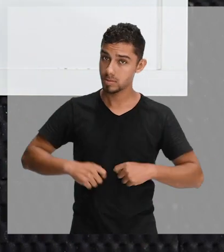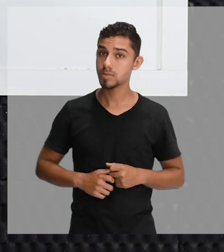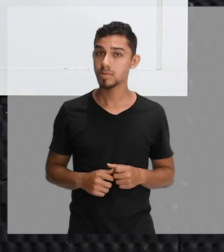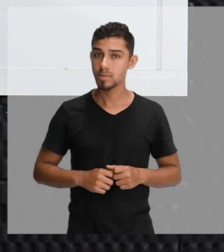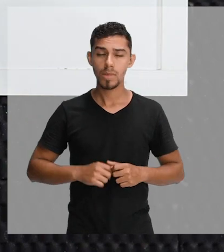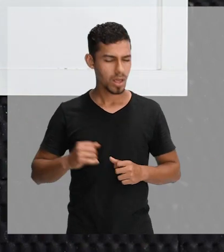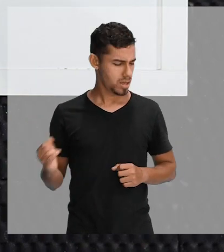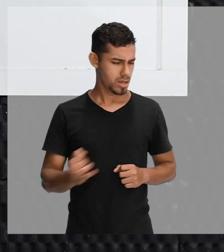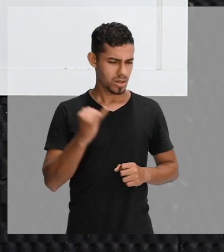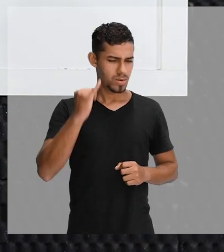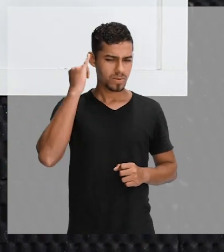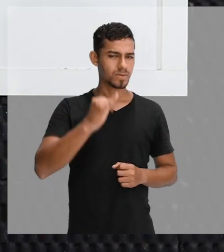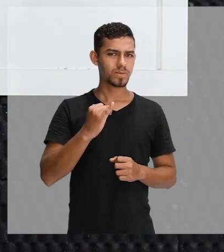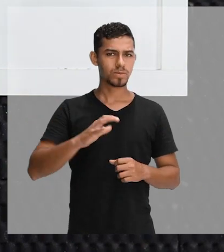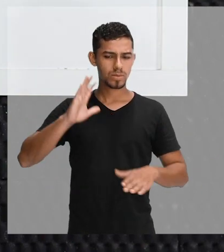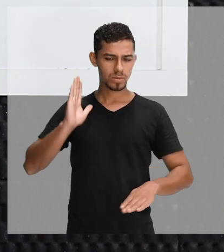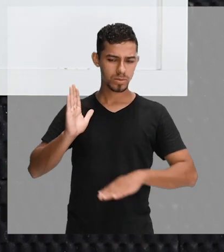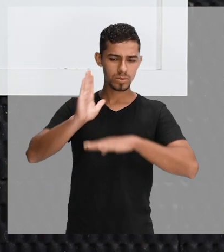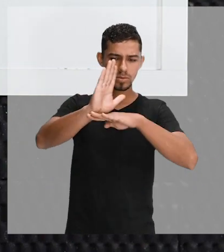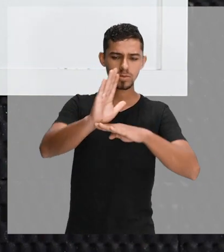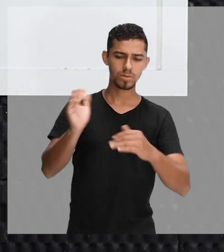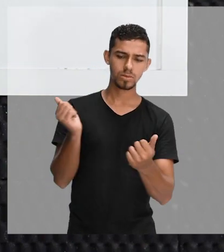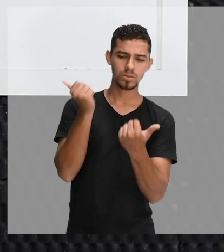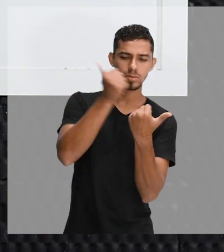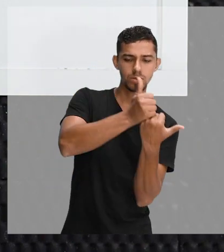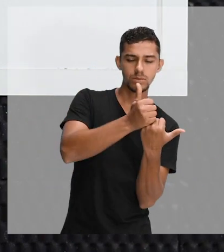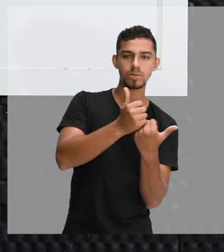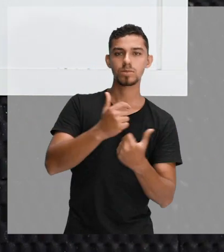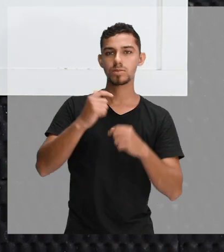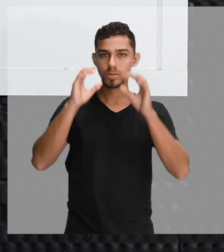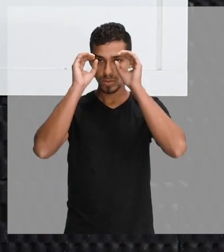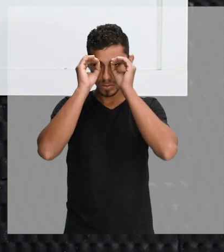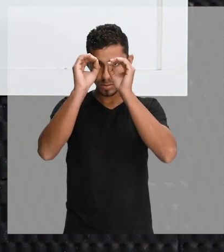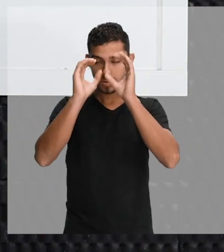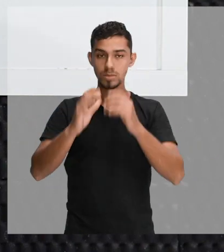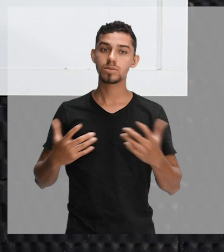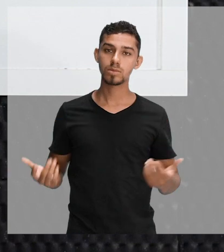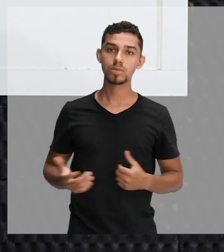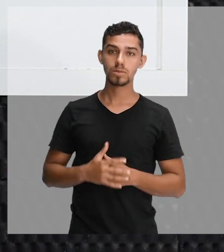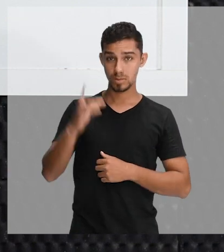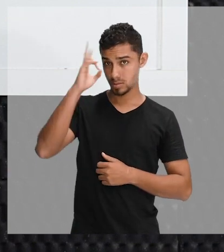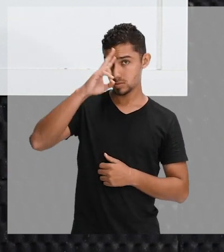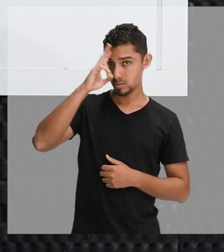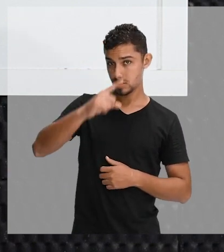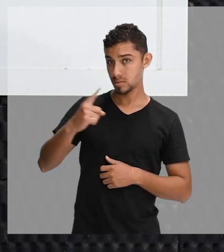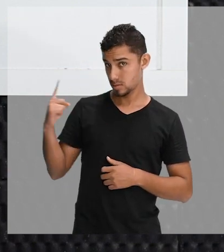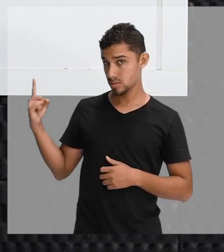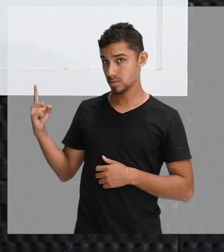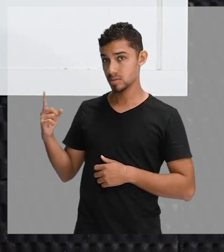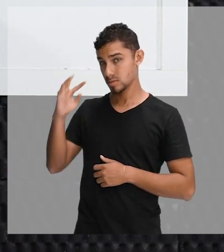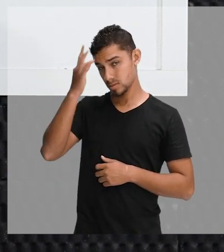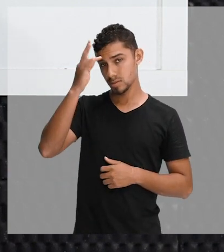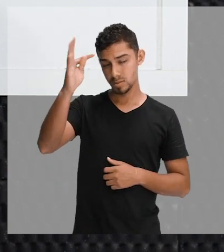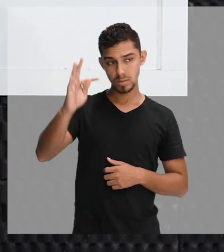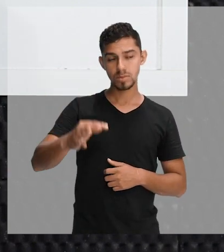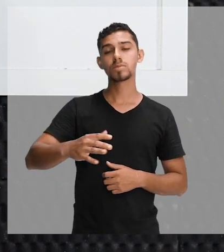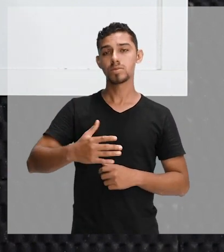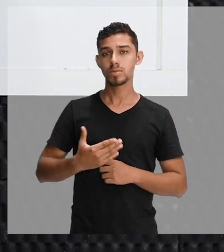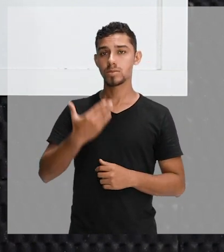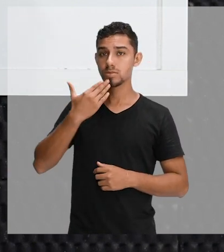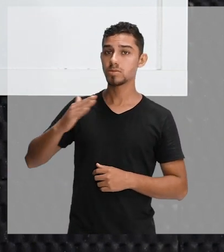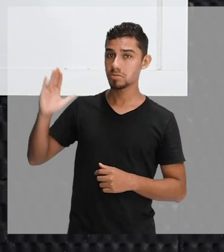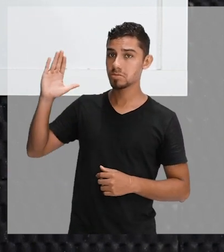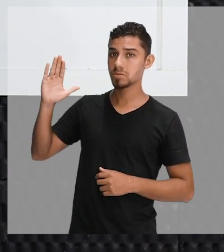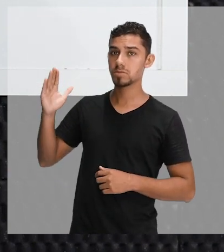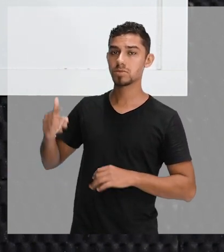ela é tão importante que ela vai substituir os teus olhos. Lembra da teoria heliocêntrica? É justamente isso que ela vem